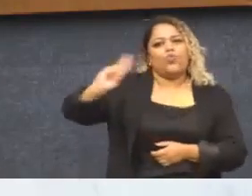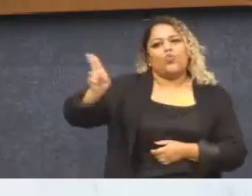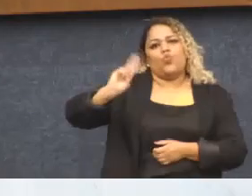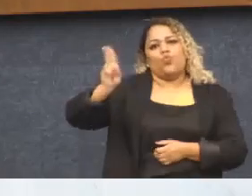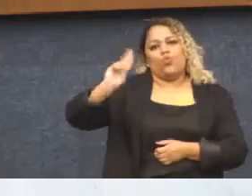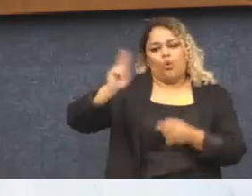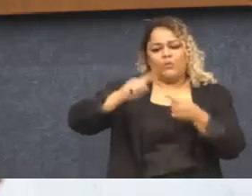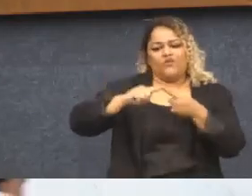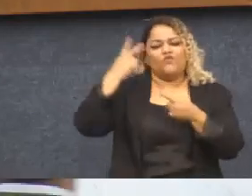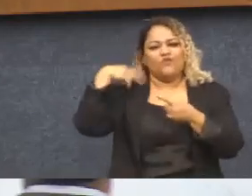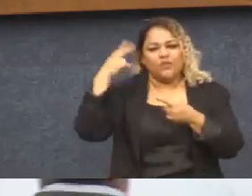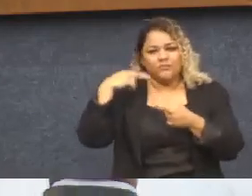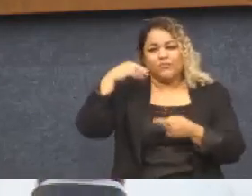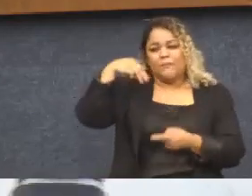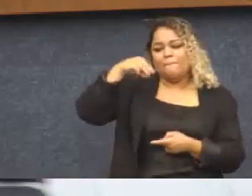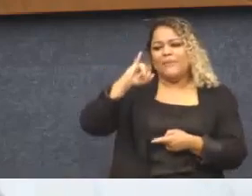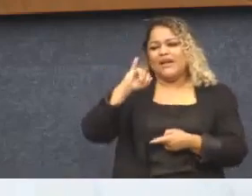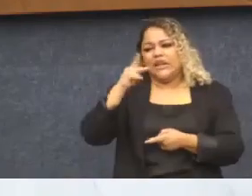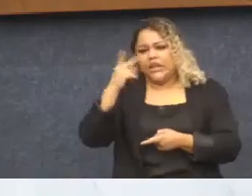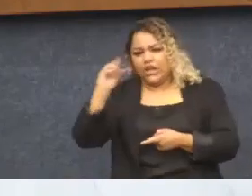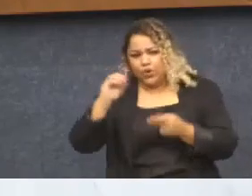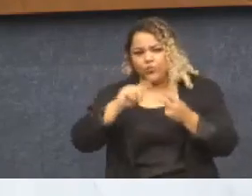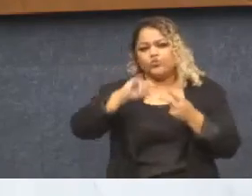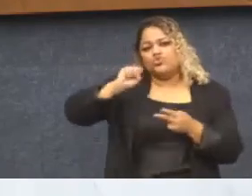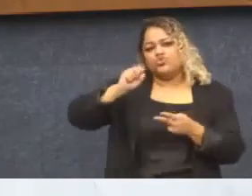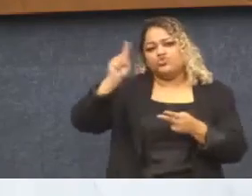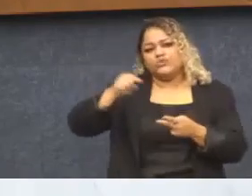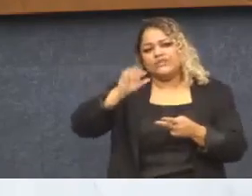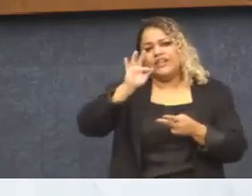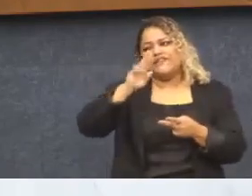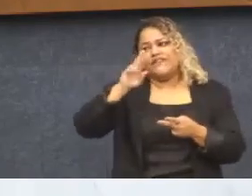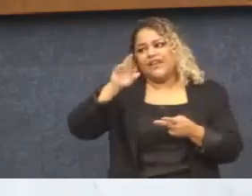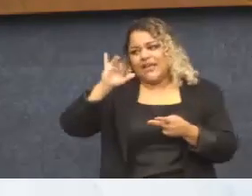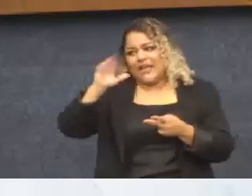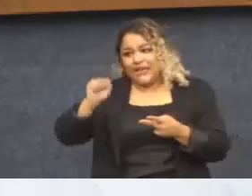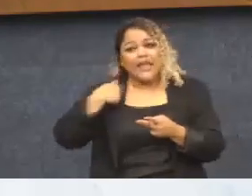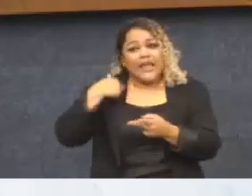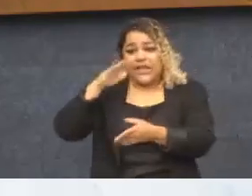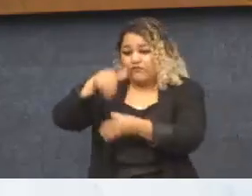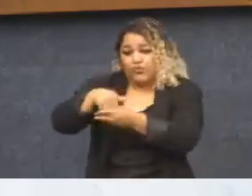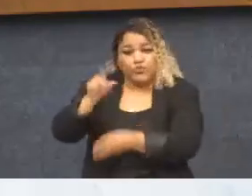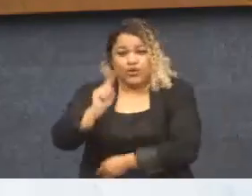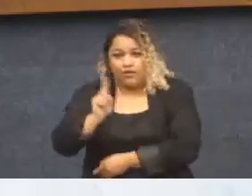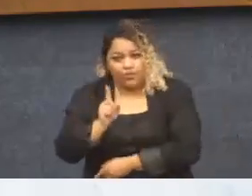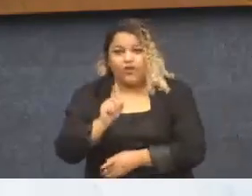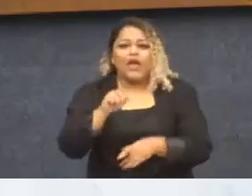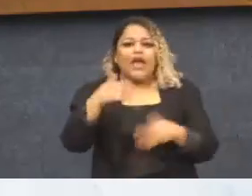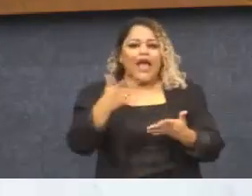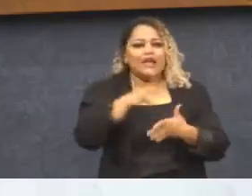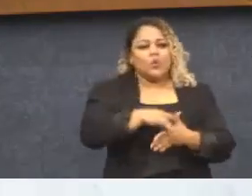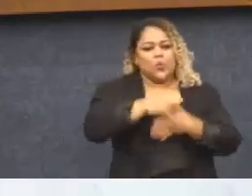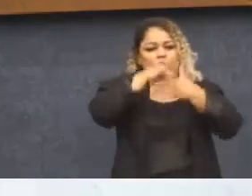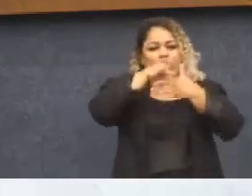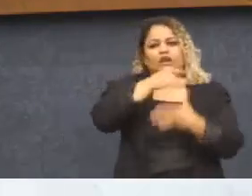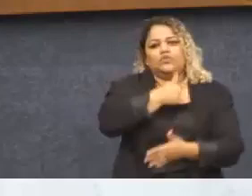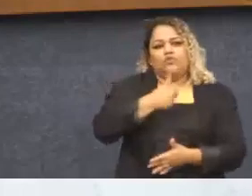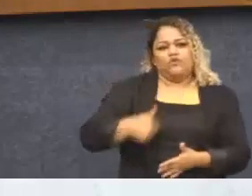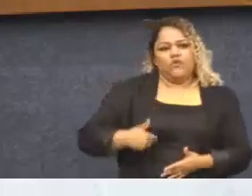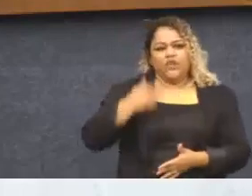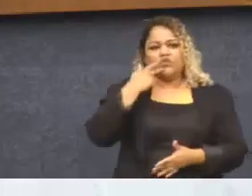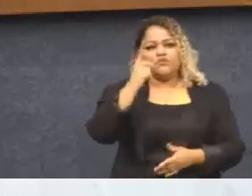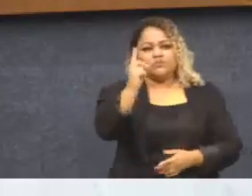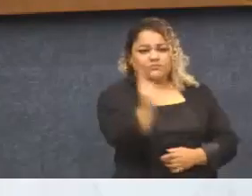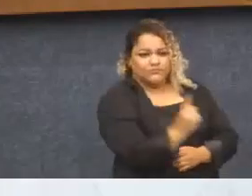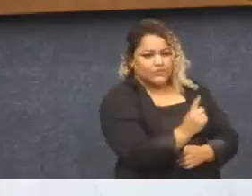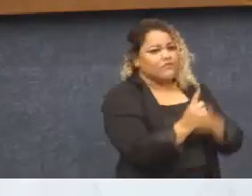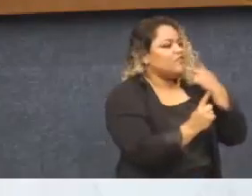diversas vezes, o vereador Maninho e o vereador Zé Ferreira. Como eles não votaram, o líder de governo veio até aqui na frente e falou que eles não iam